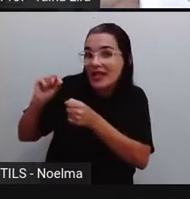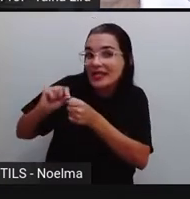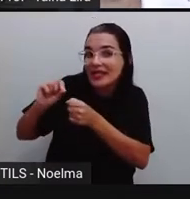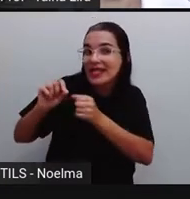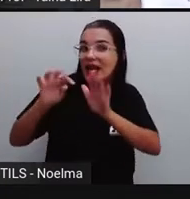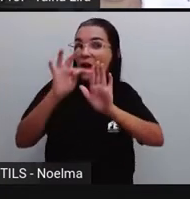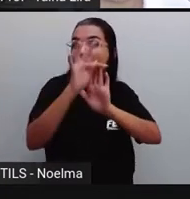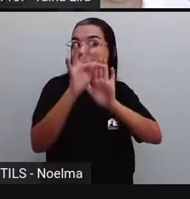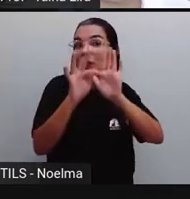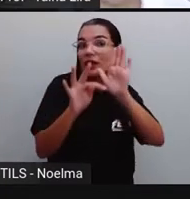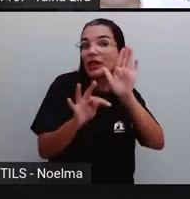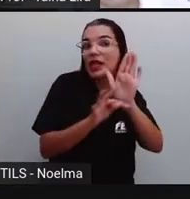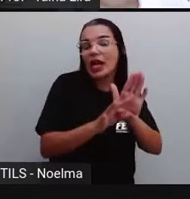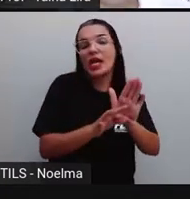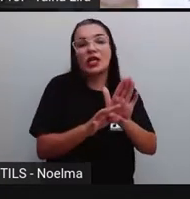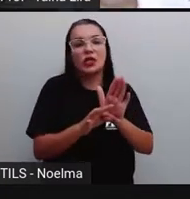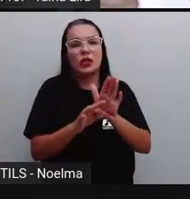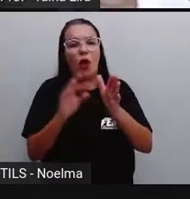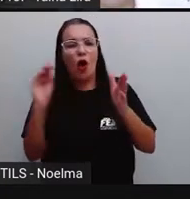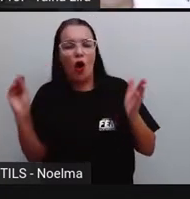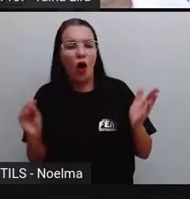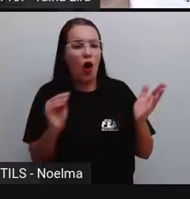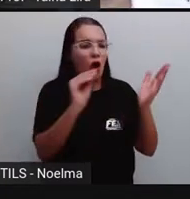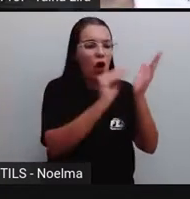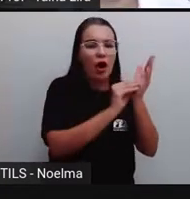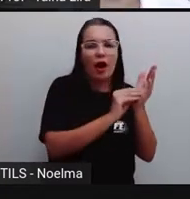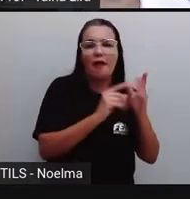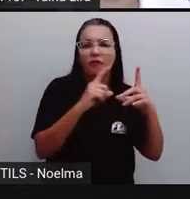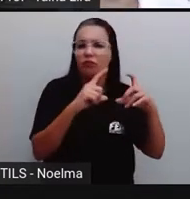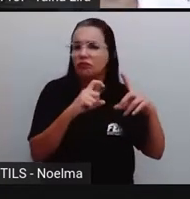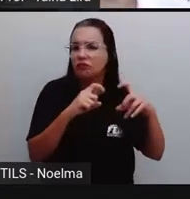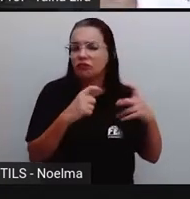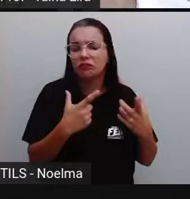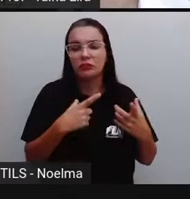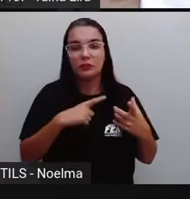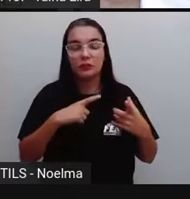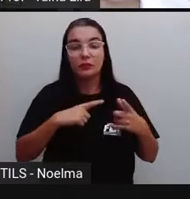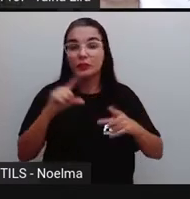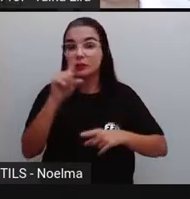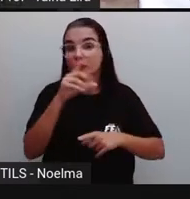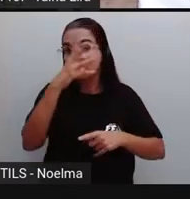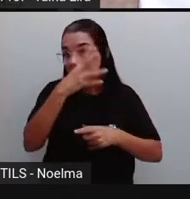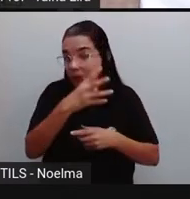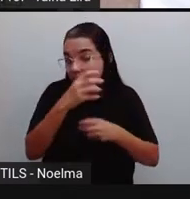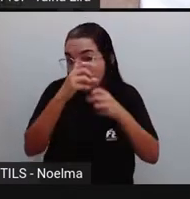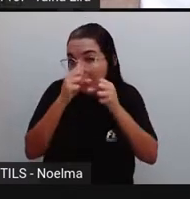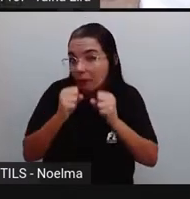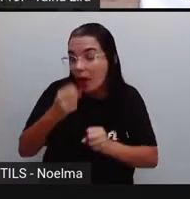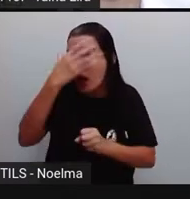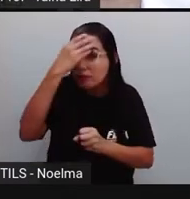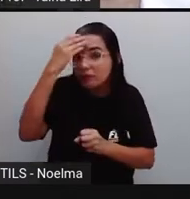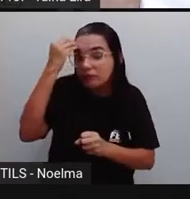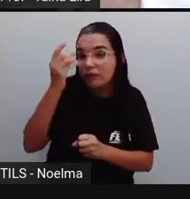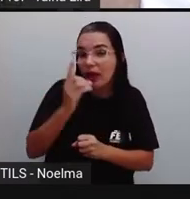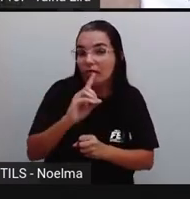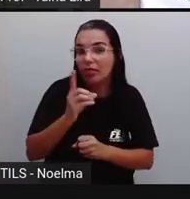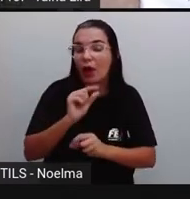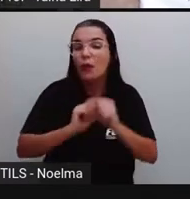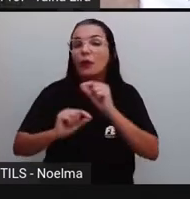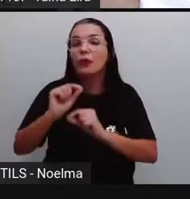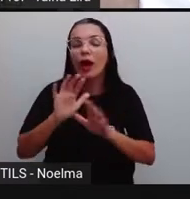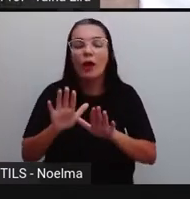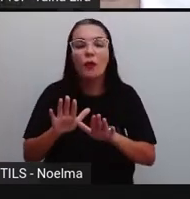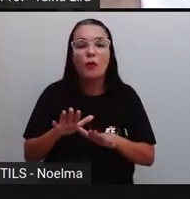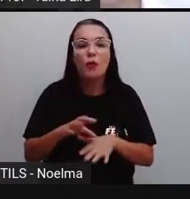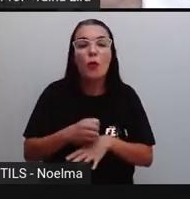texto, que nesse caso é o cartaz, a gente não pode esquecer, né? Principalmente qual